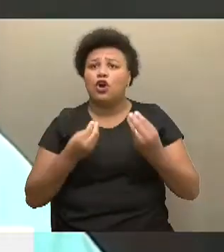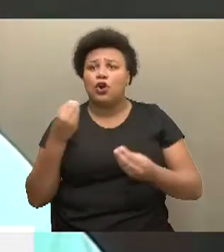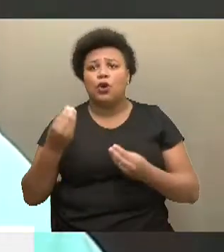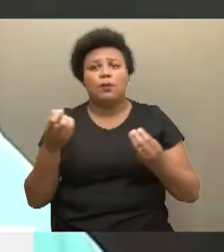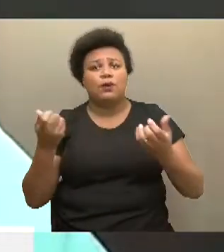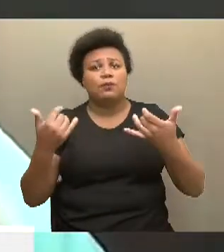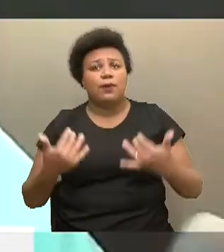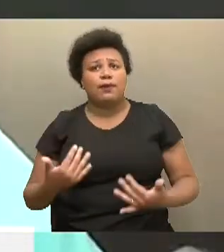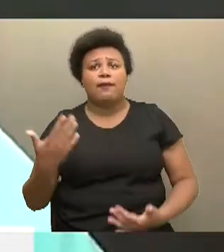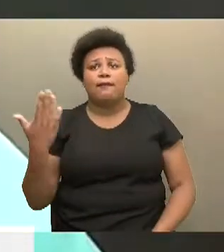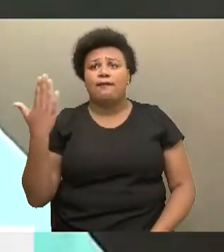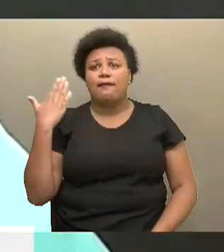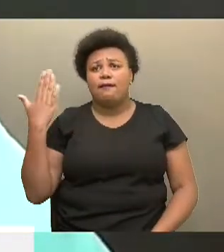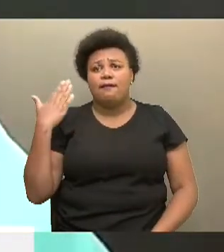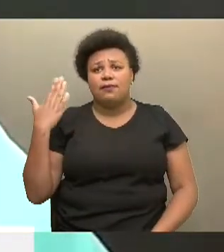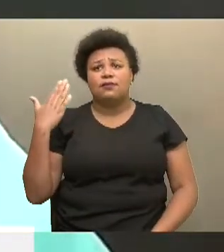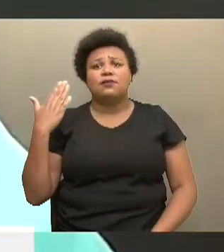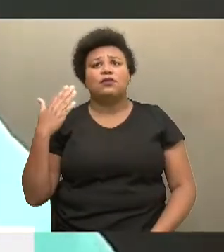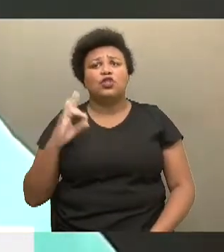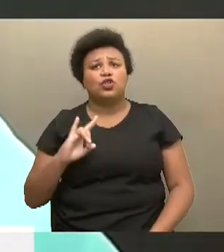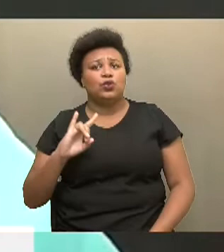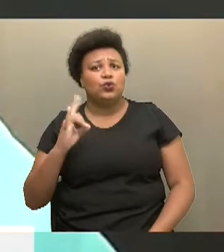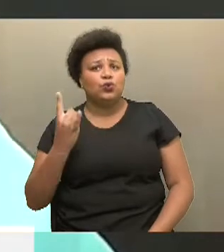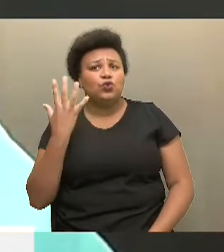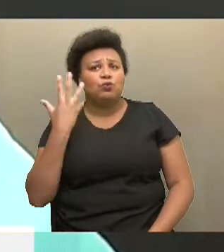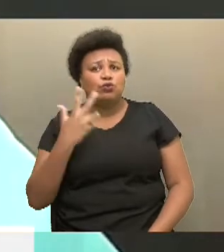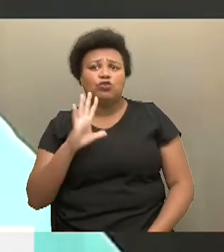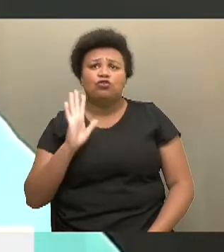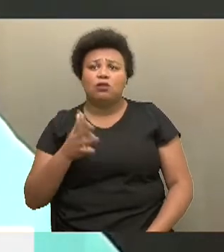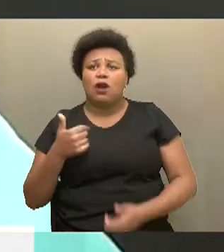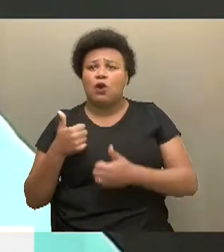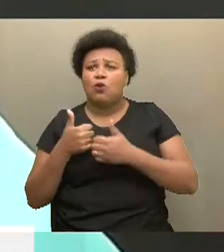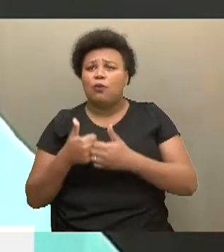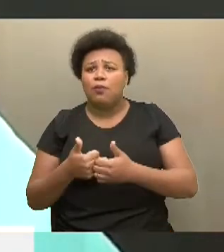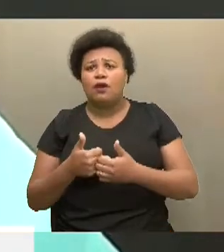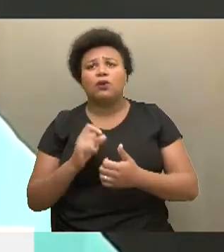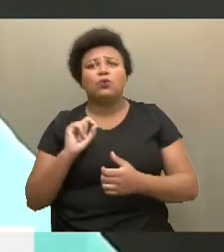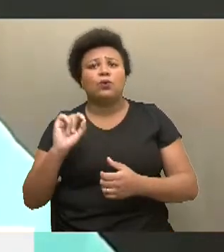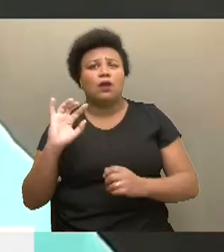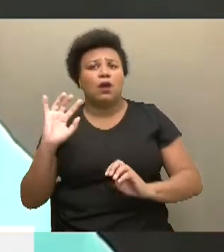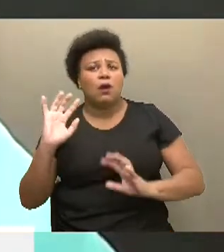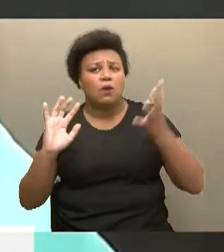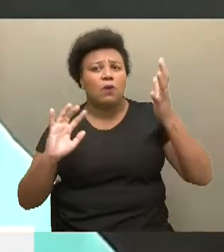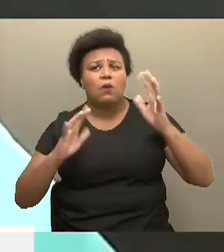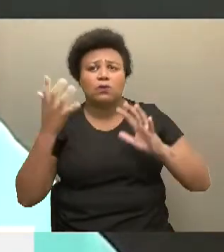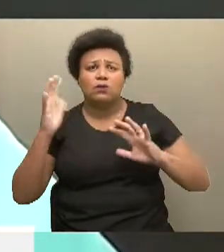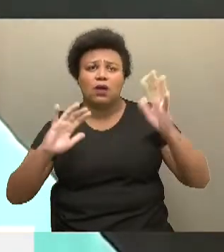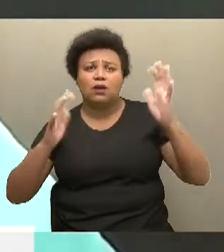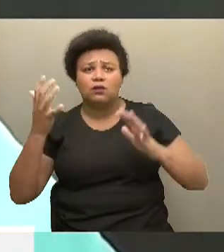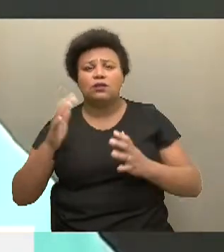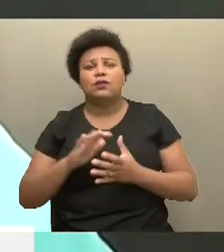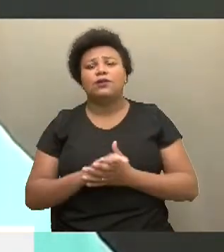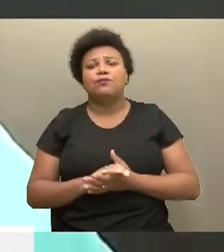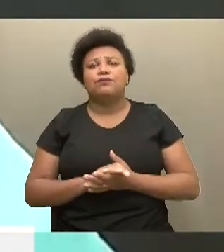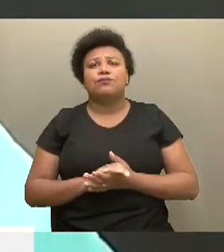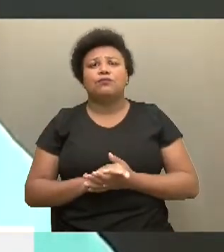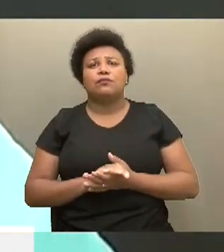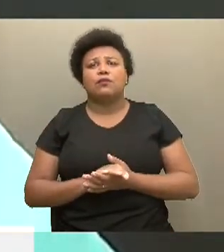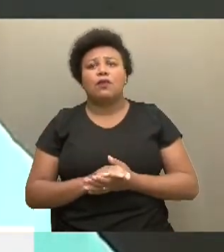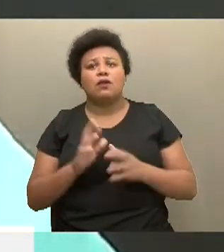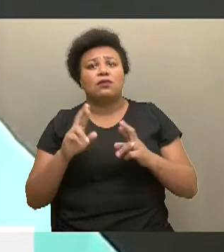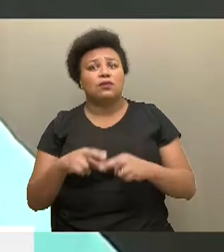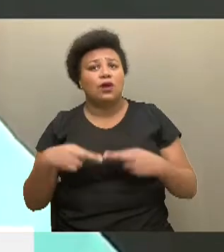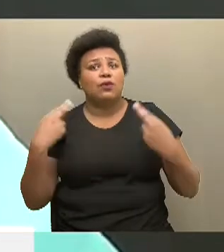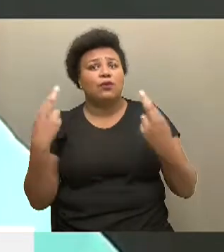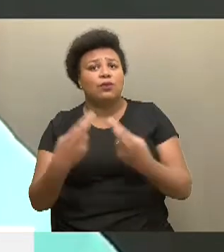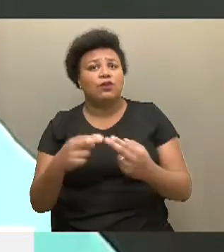nós, nesses últimos dias, estamos acompanhando todos os fatos que estão acontecendo e essa reunião ela